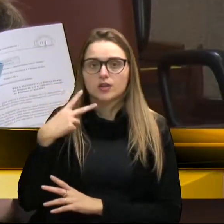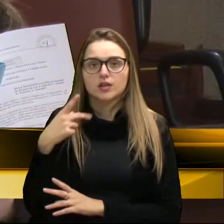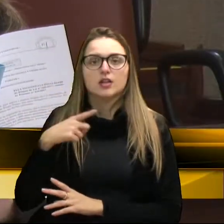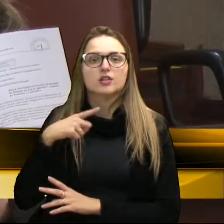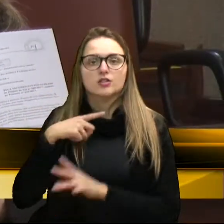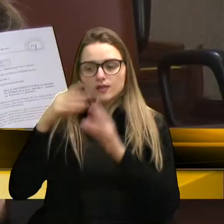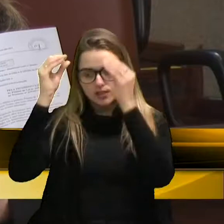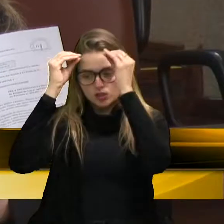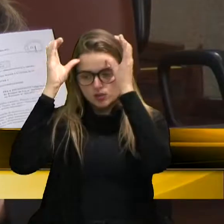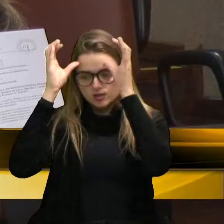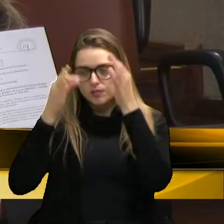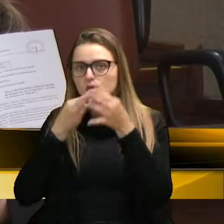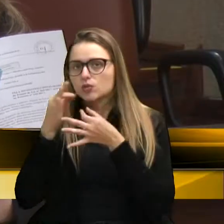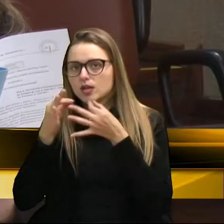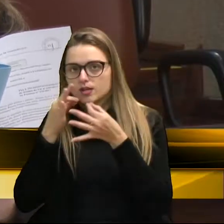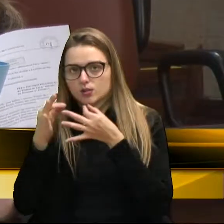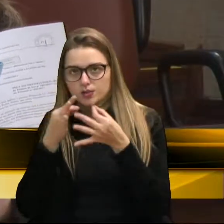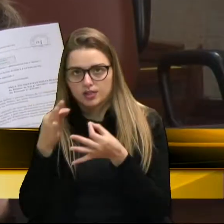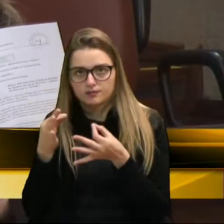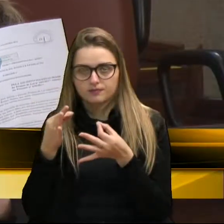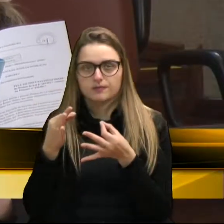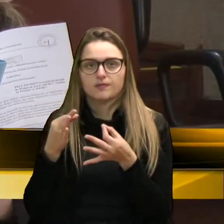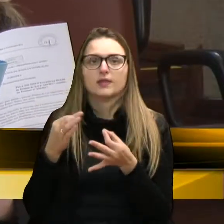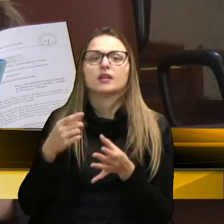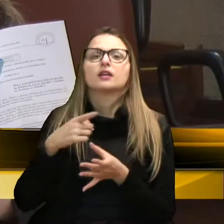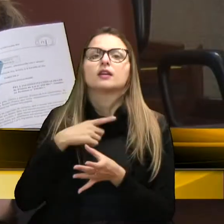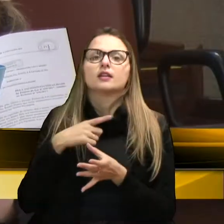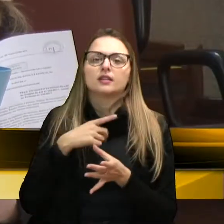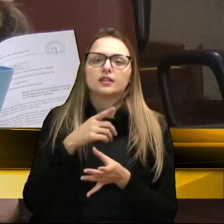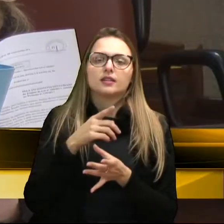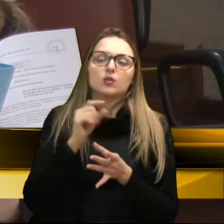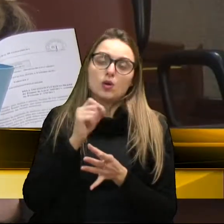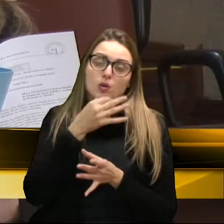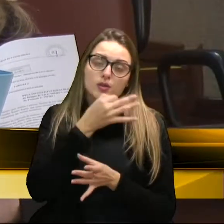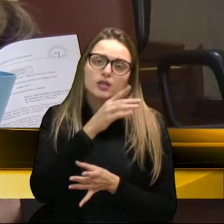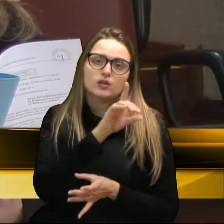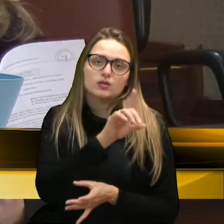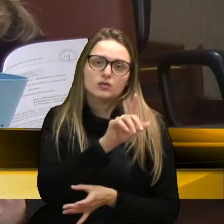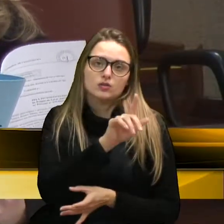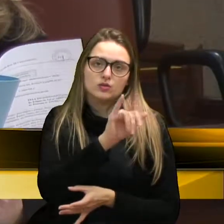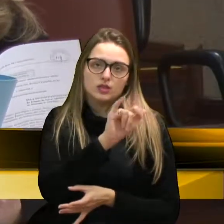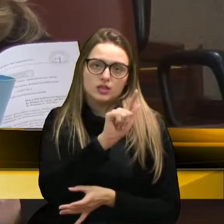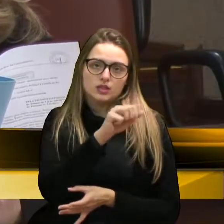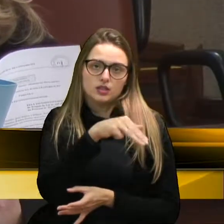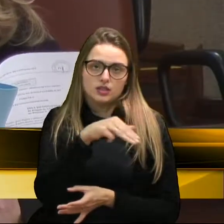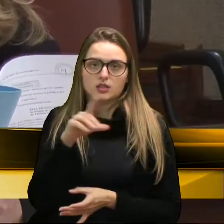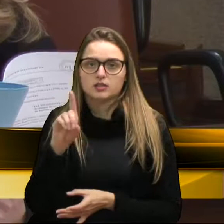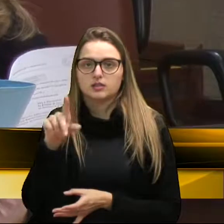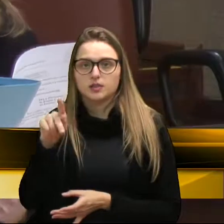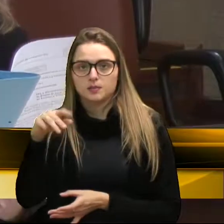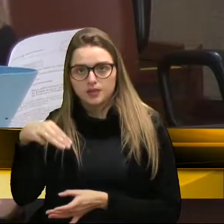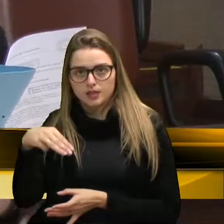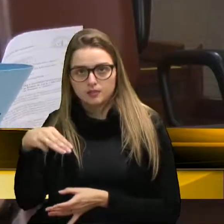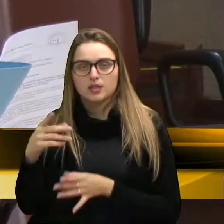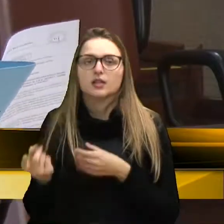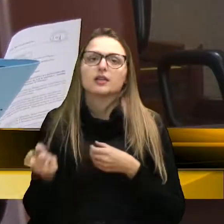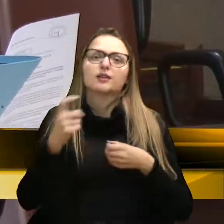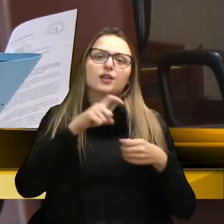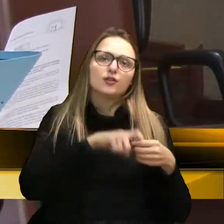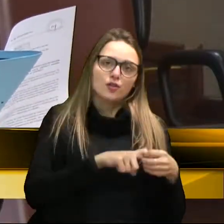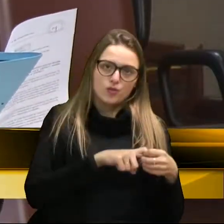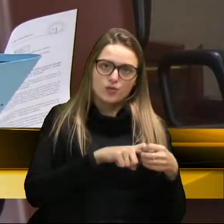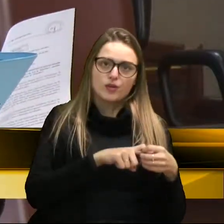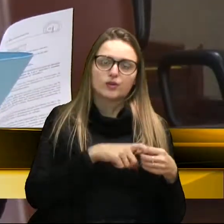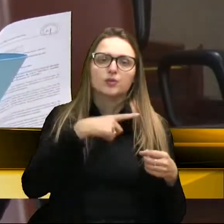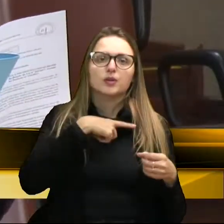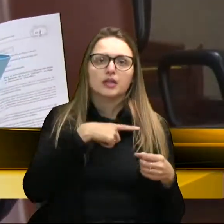dos pareceres acostados, exarados pelo IGAM e DPM. O nobre edil tomou ciência, devolvendo o feito para que